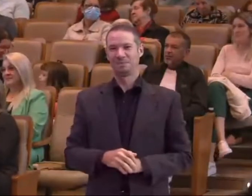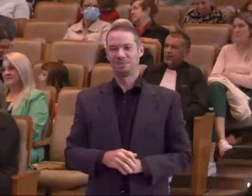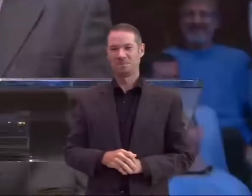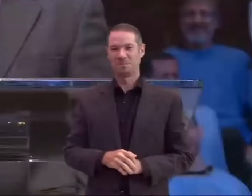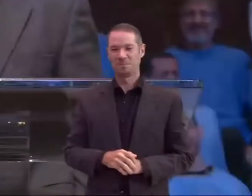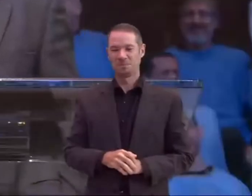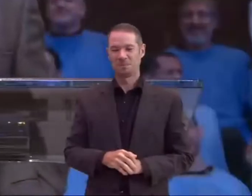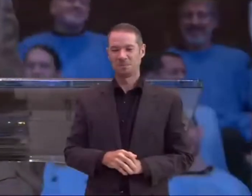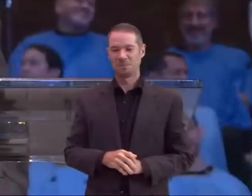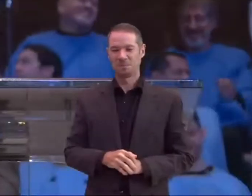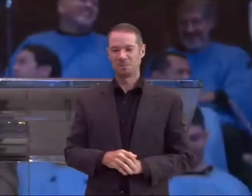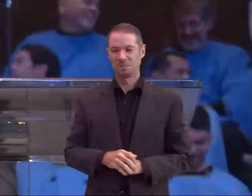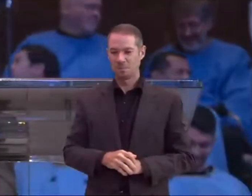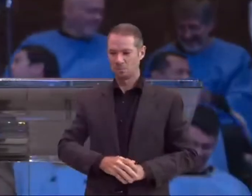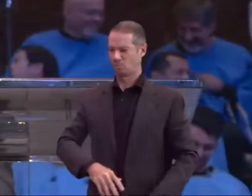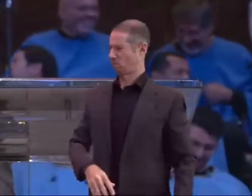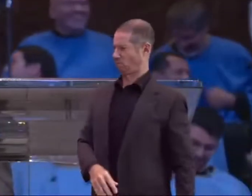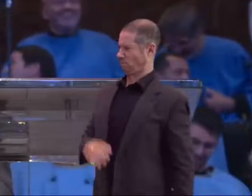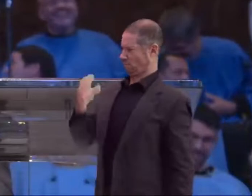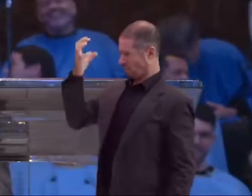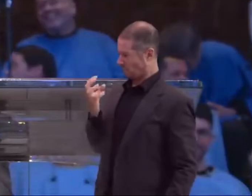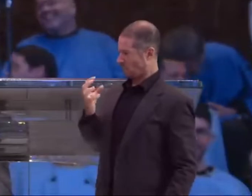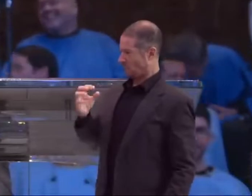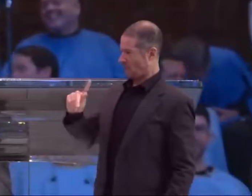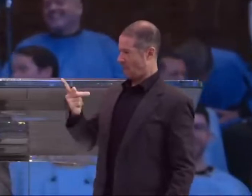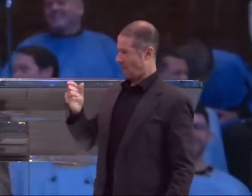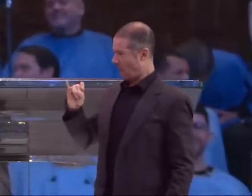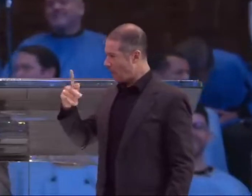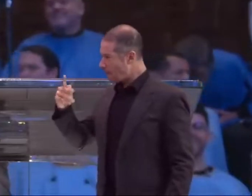Ou então você pode fazer uma cara feia e dizer hipócrita.